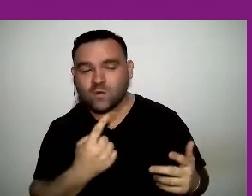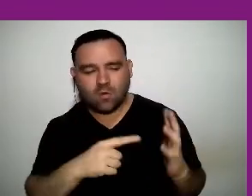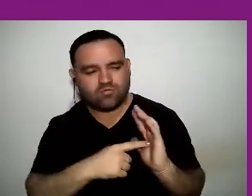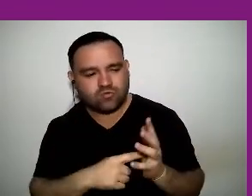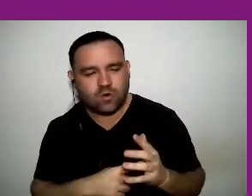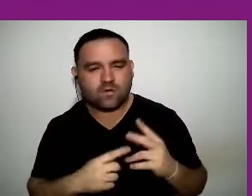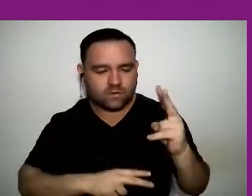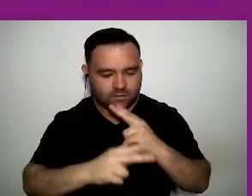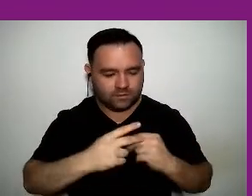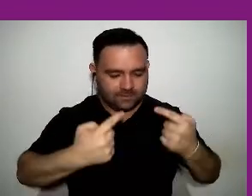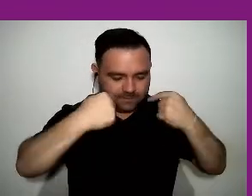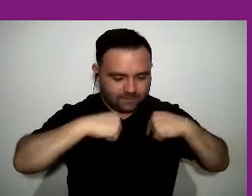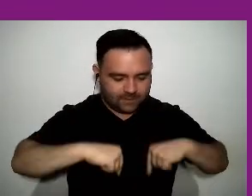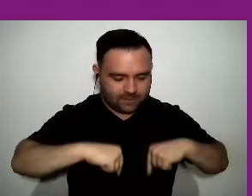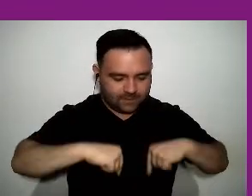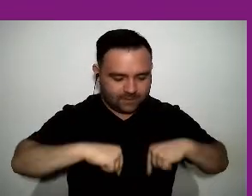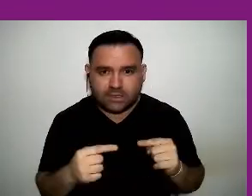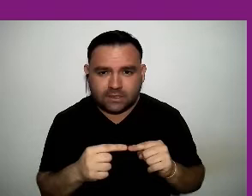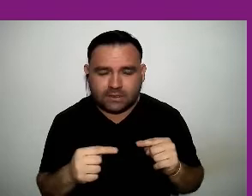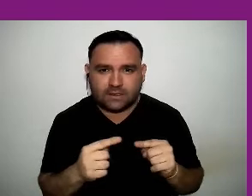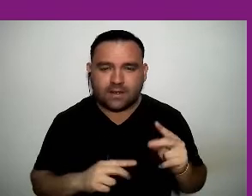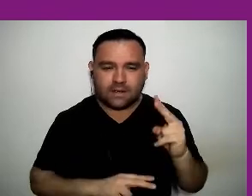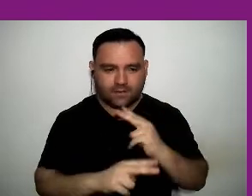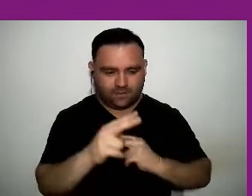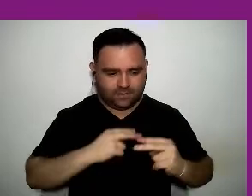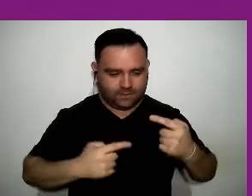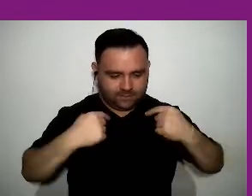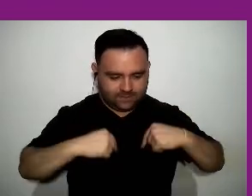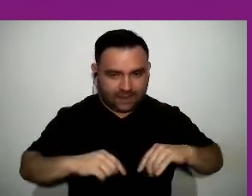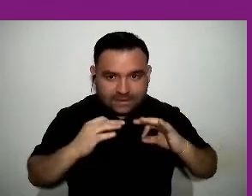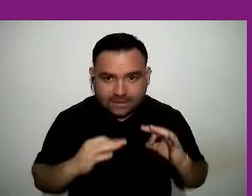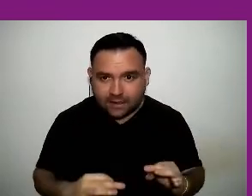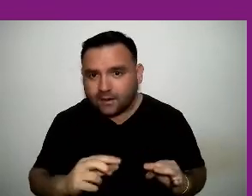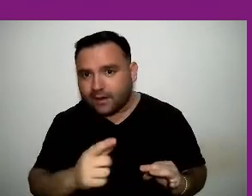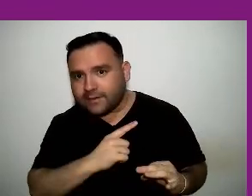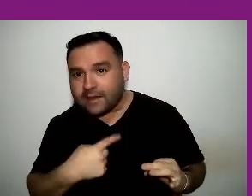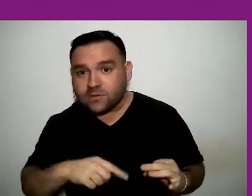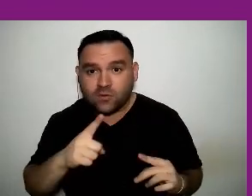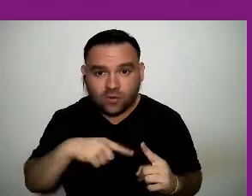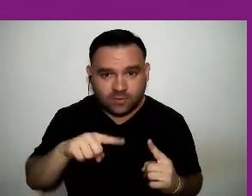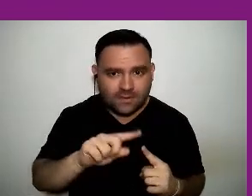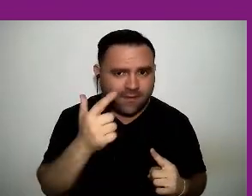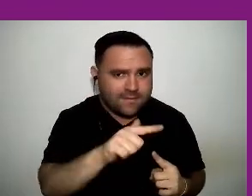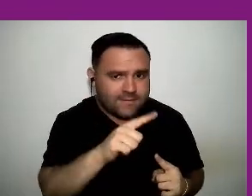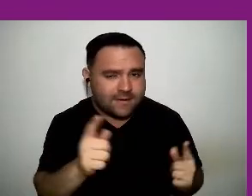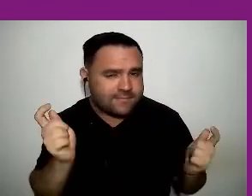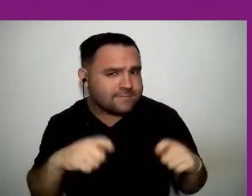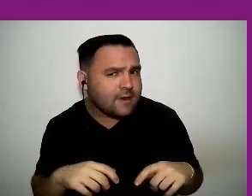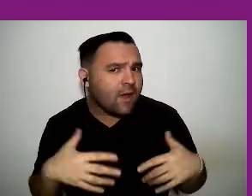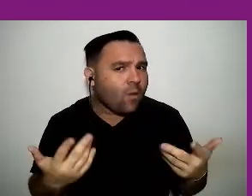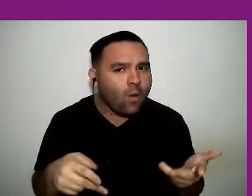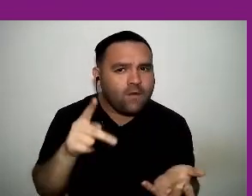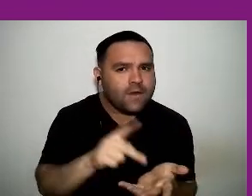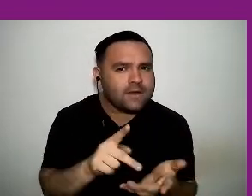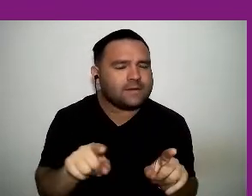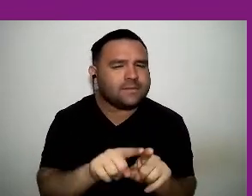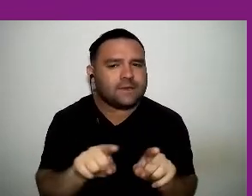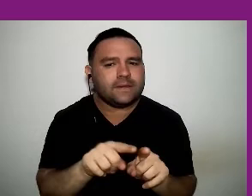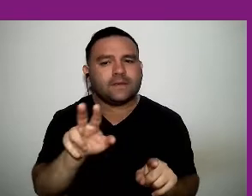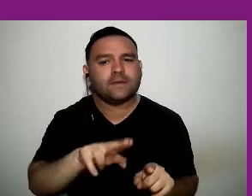de ventilação aplica a ventilação da forma que nós desejamos? Realmente